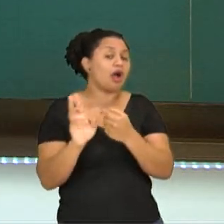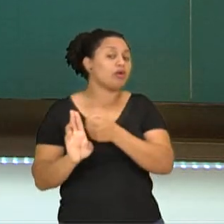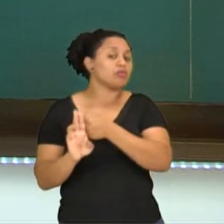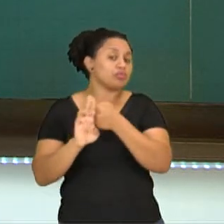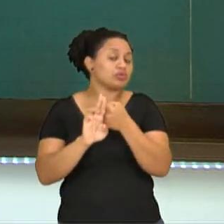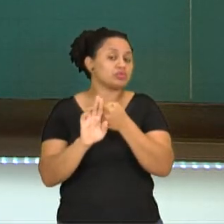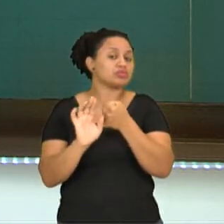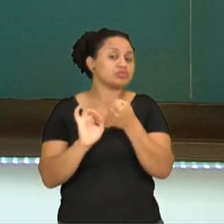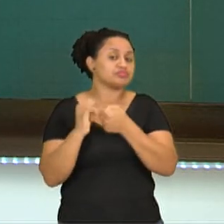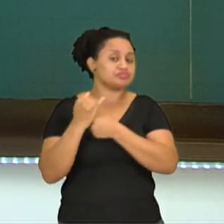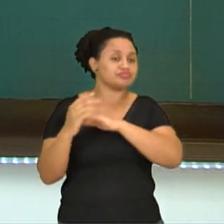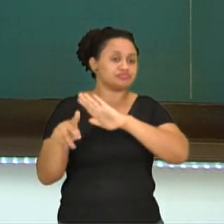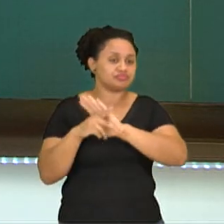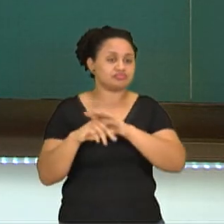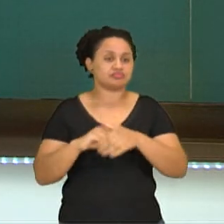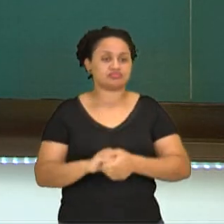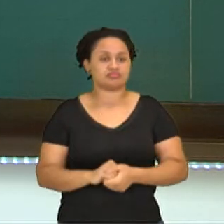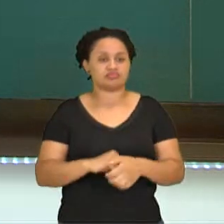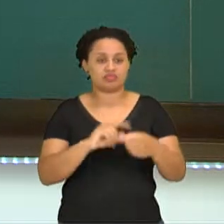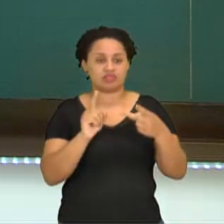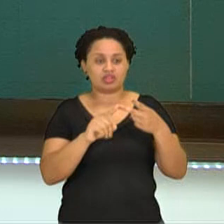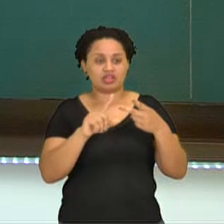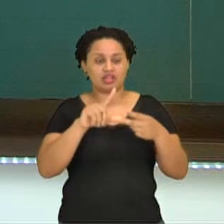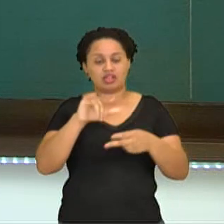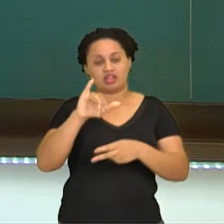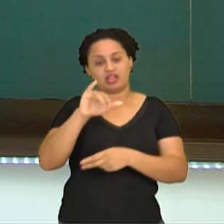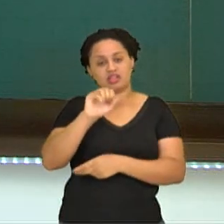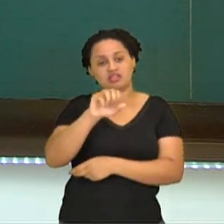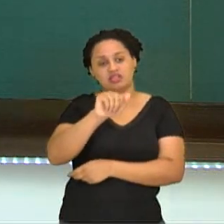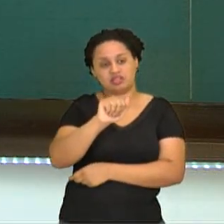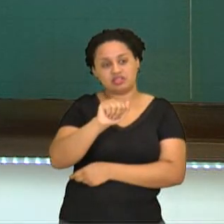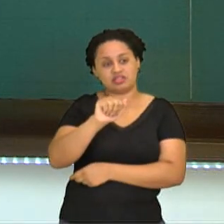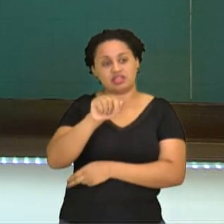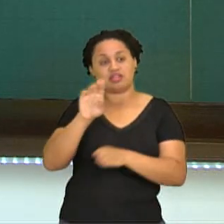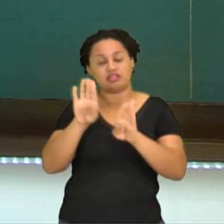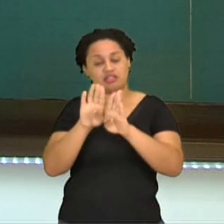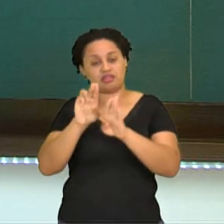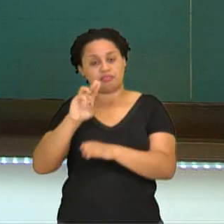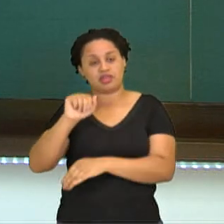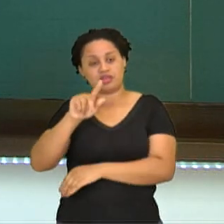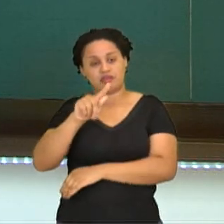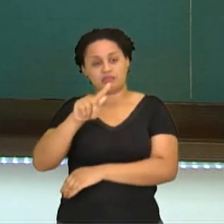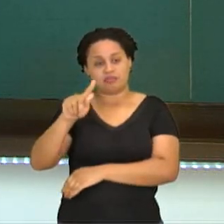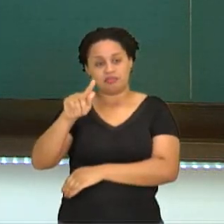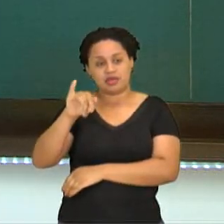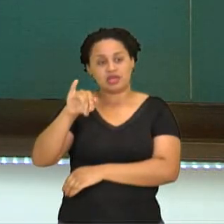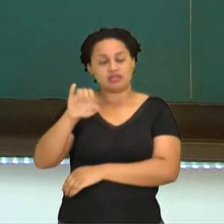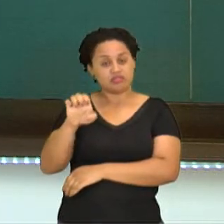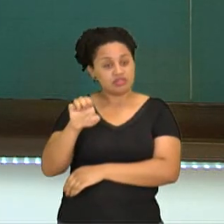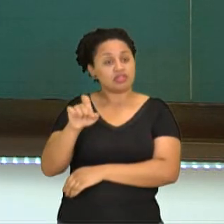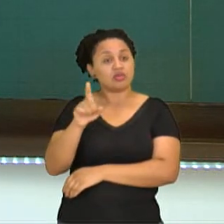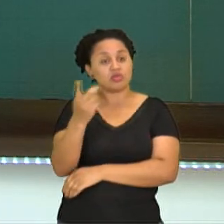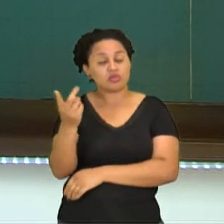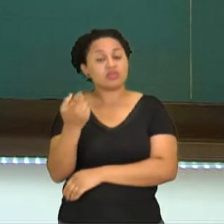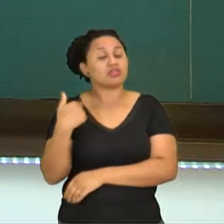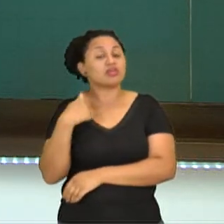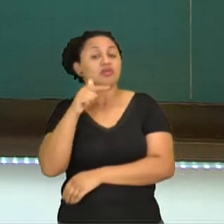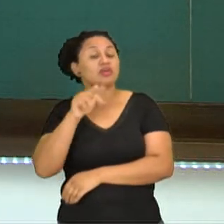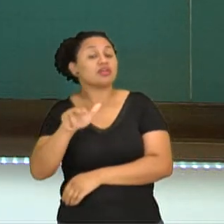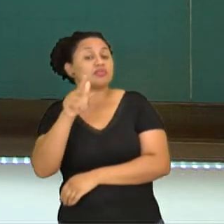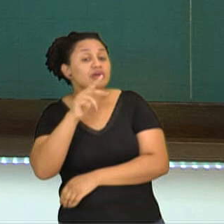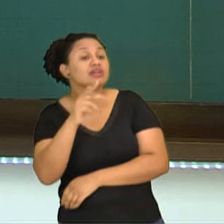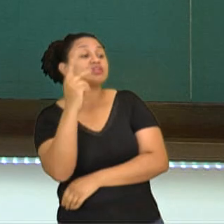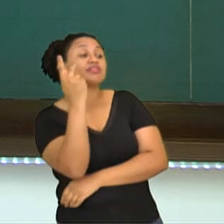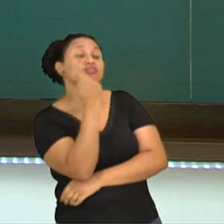possessivo? Lisa and Meg are sisters. A Lisa e a Meg são